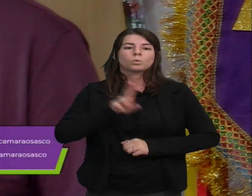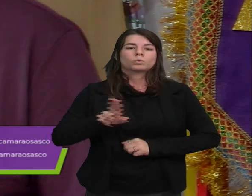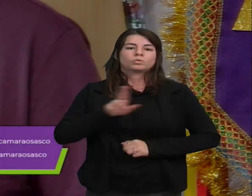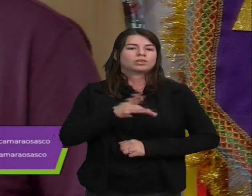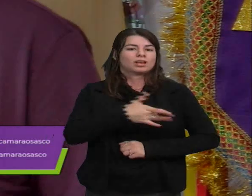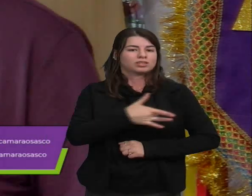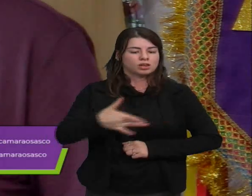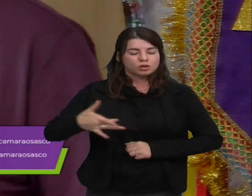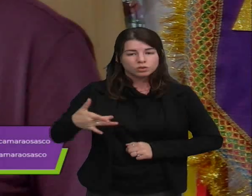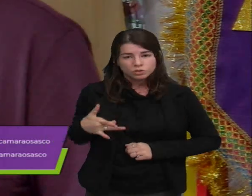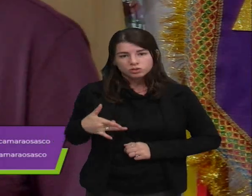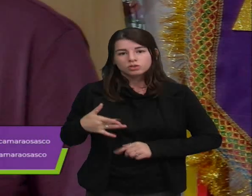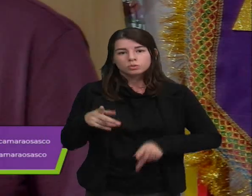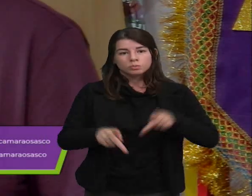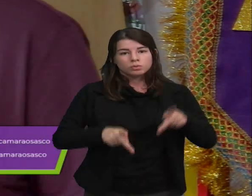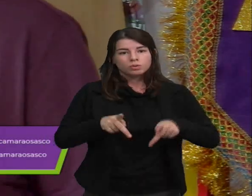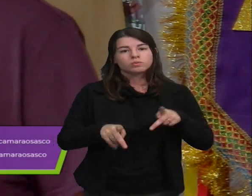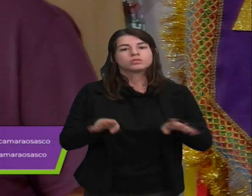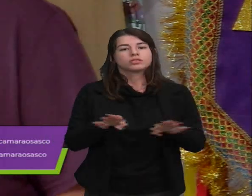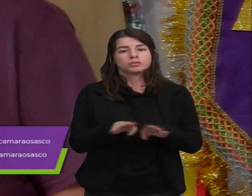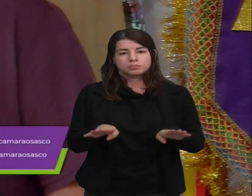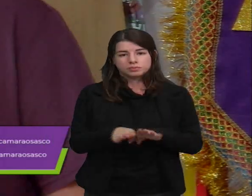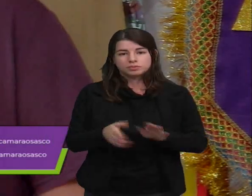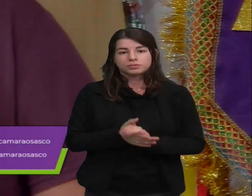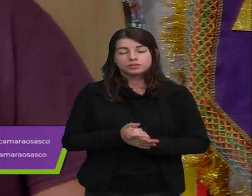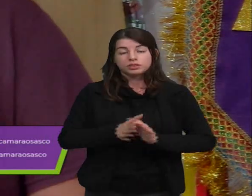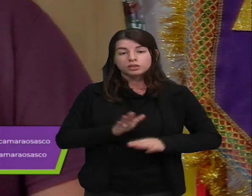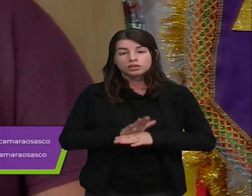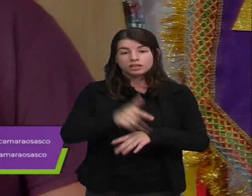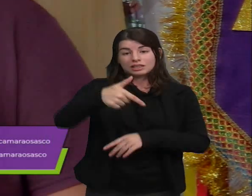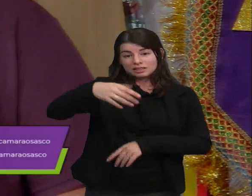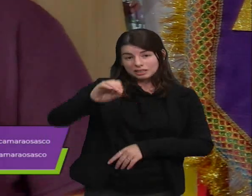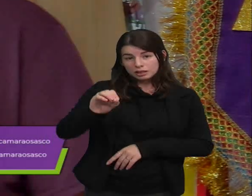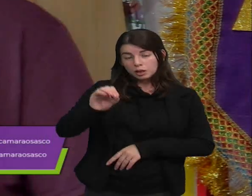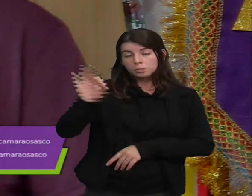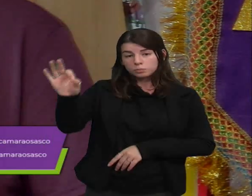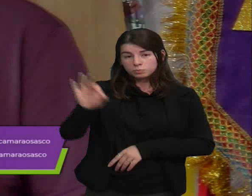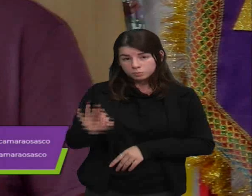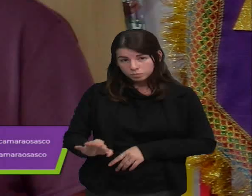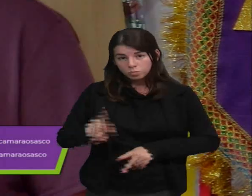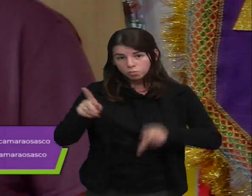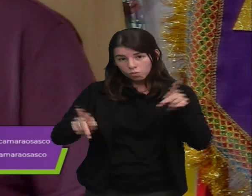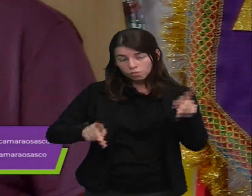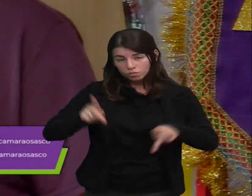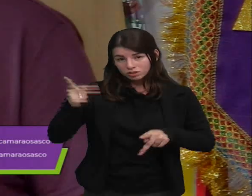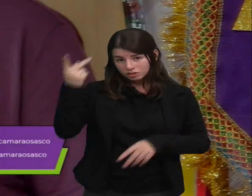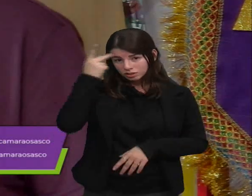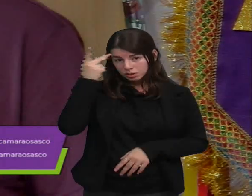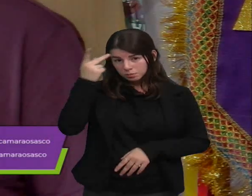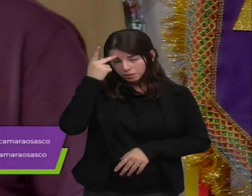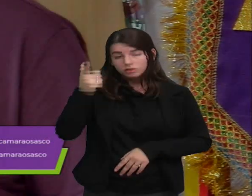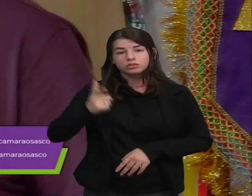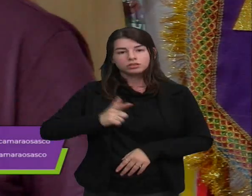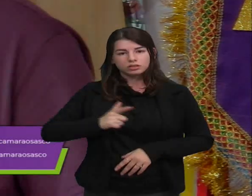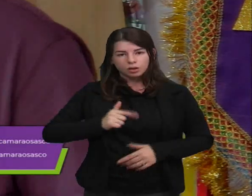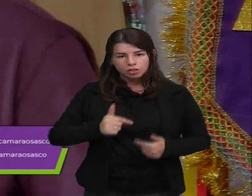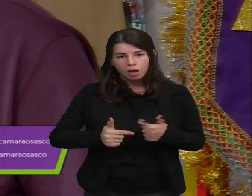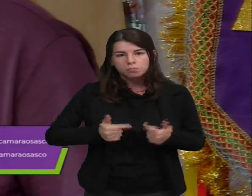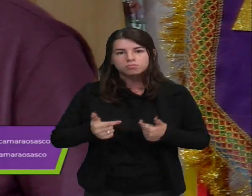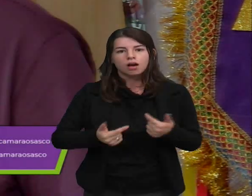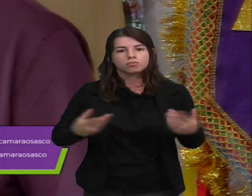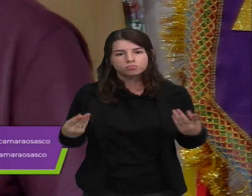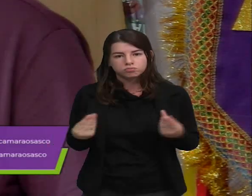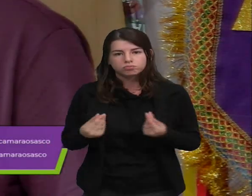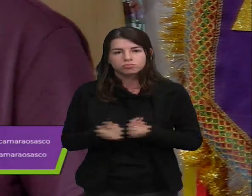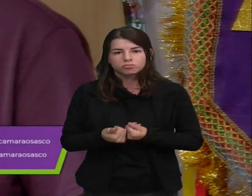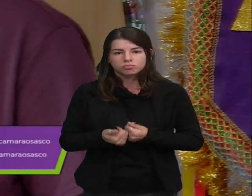é uma empresa lucrativa que atende 70% da população de São Paulo que presta um serviço de excelência que não